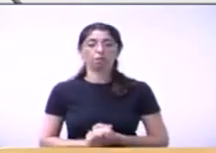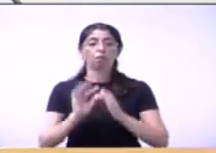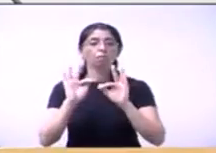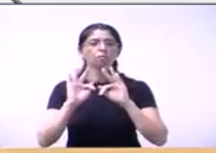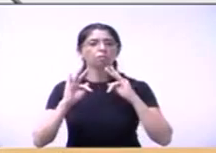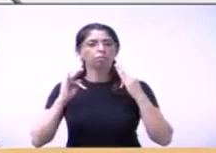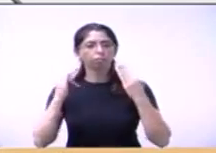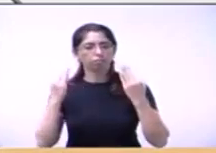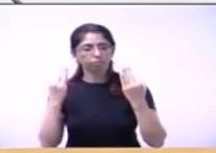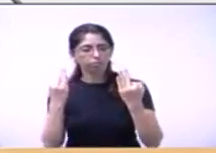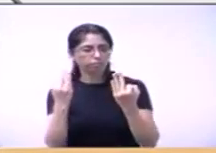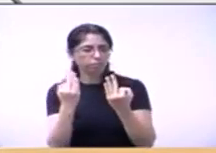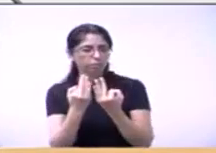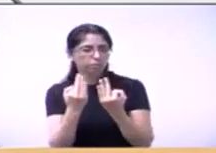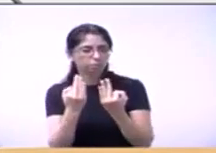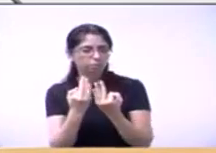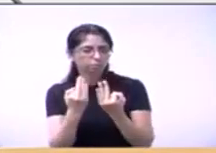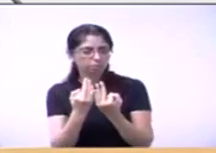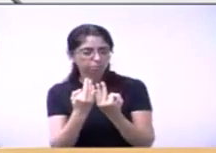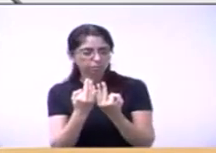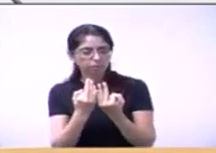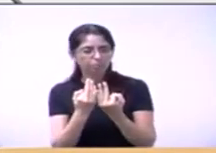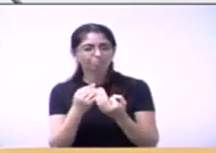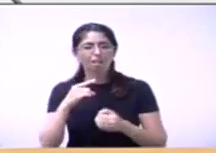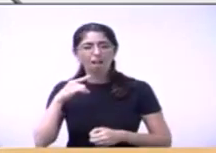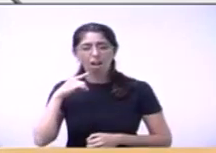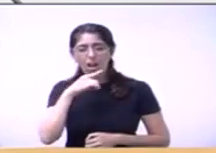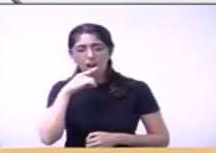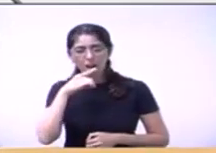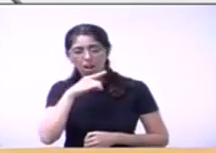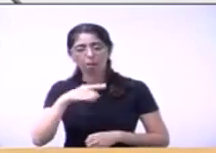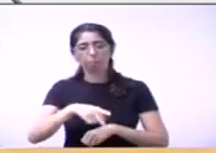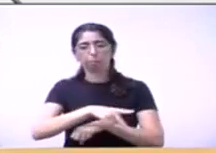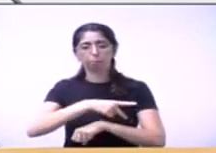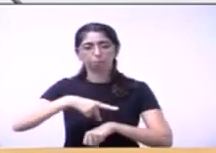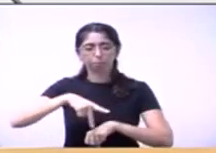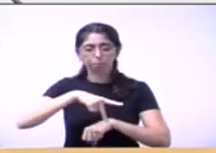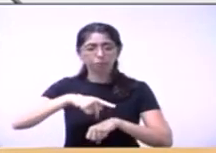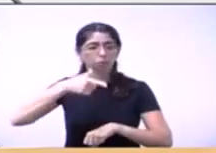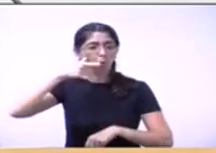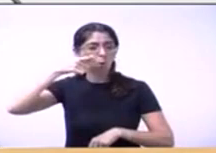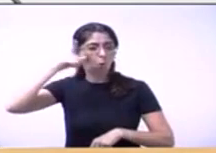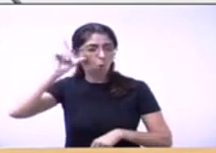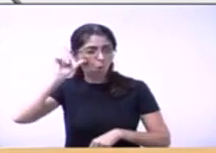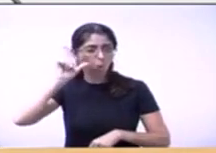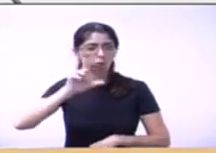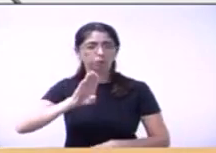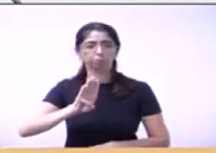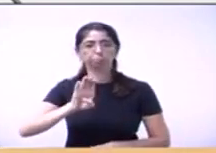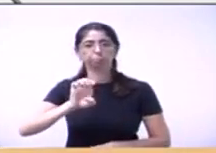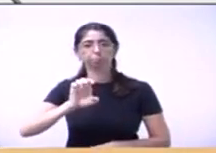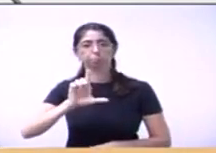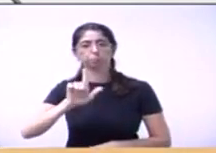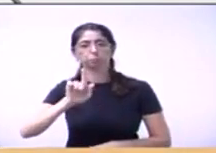vítimas do atentado em Bruxelas ontem, que vitimou